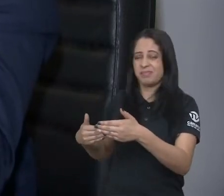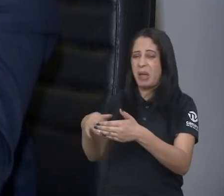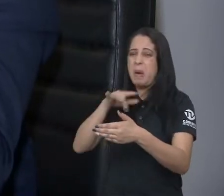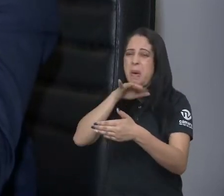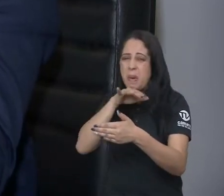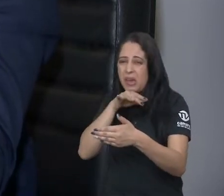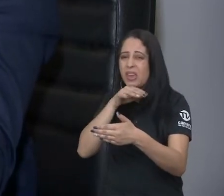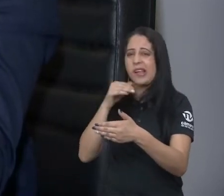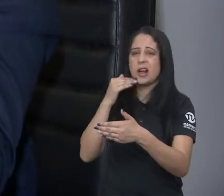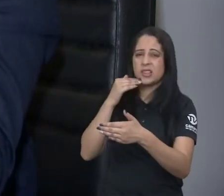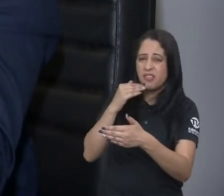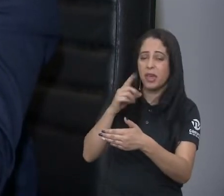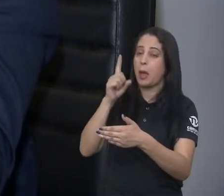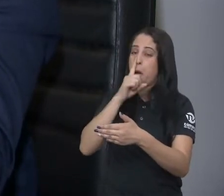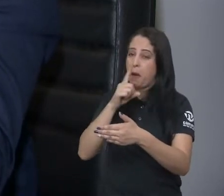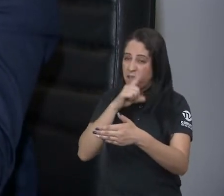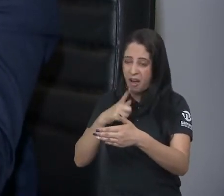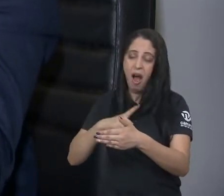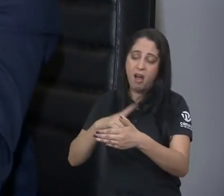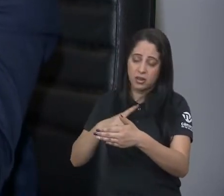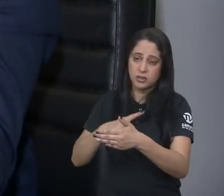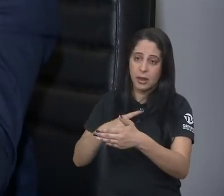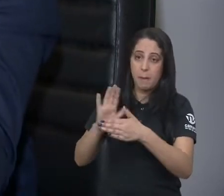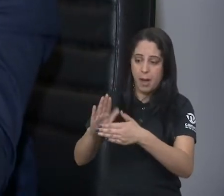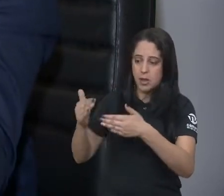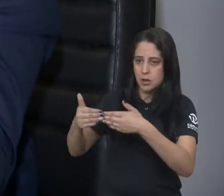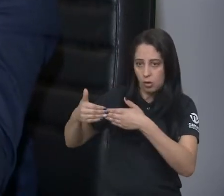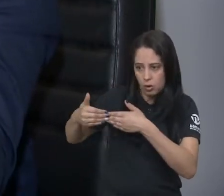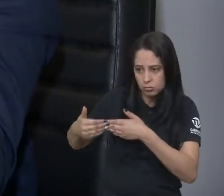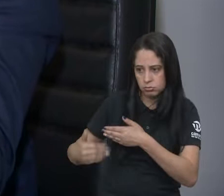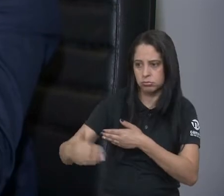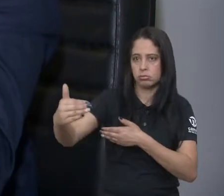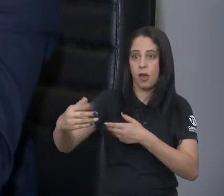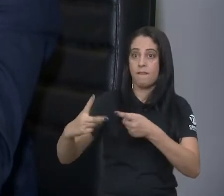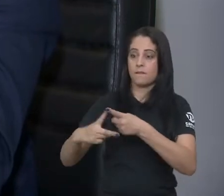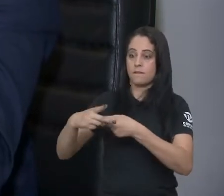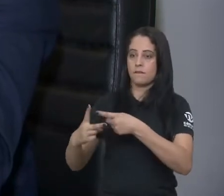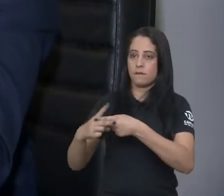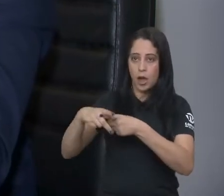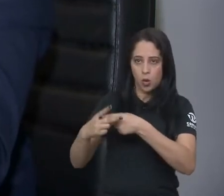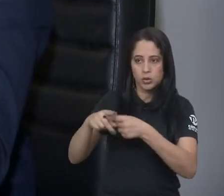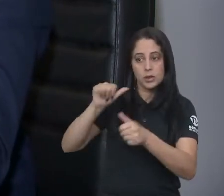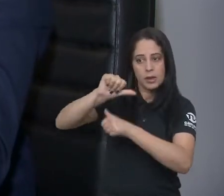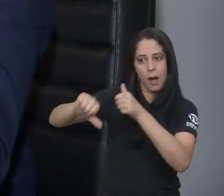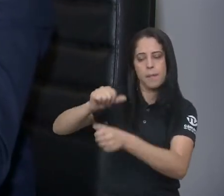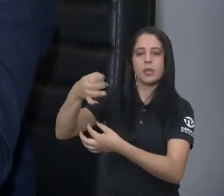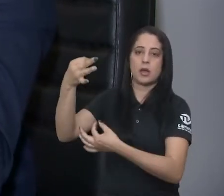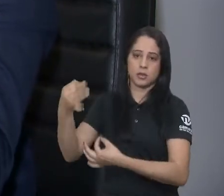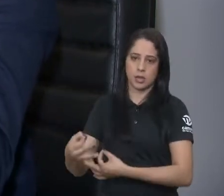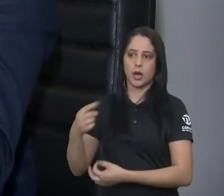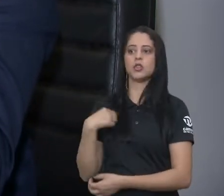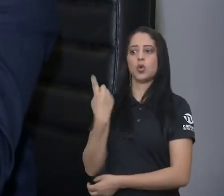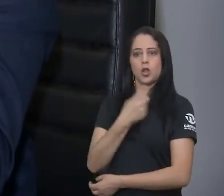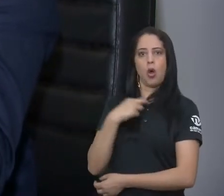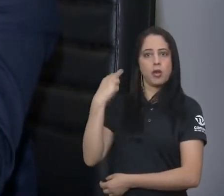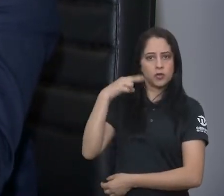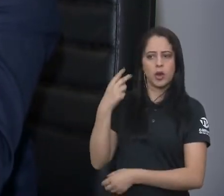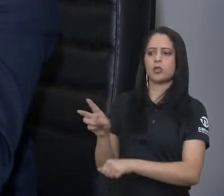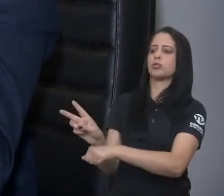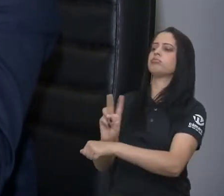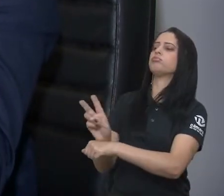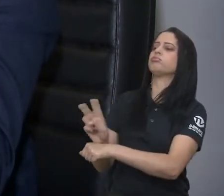não estavam aquém das expectativas que eu e o joseense em geral tinham, serão corrigidos. Então nós, enquanto vereadores,